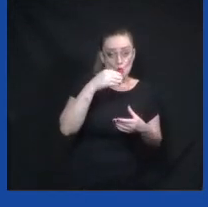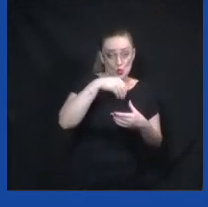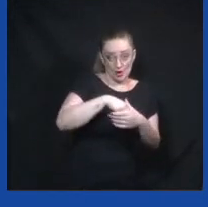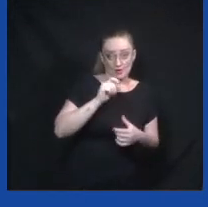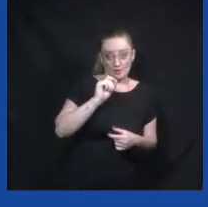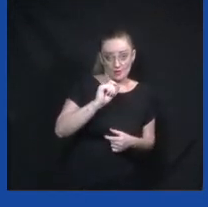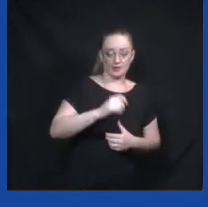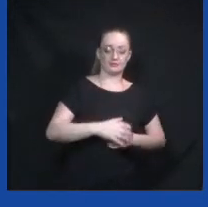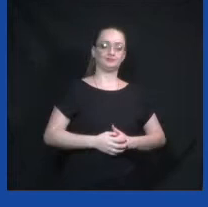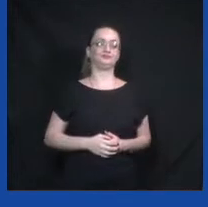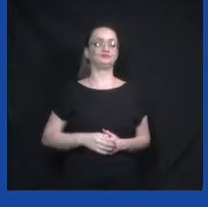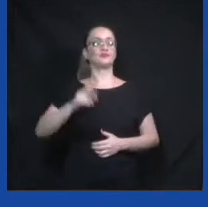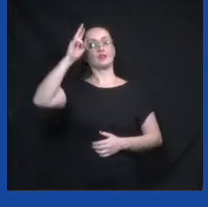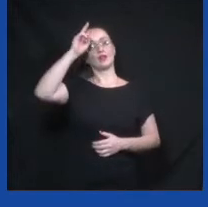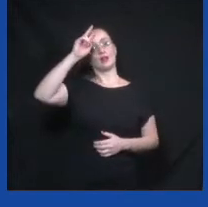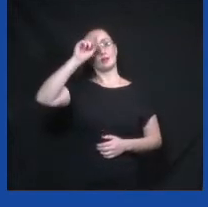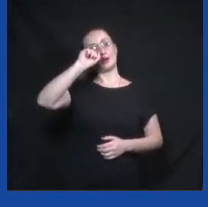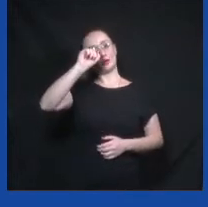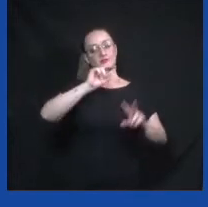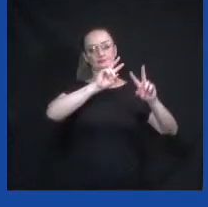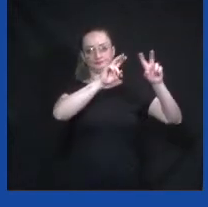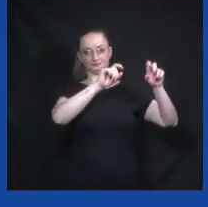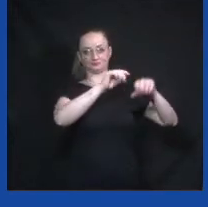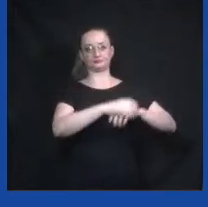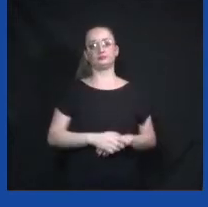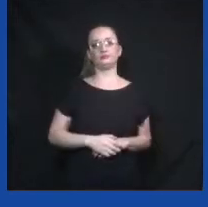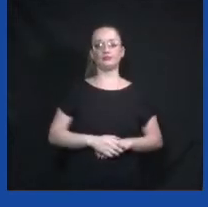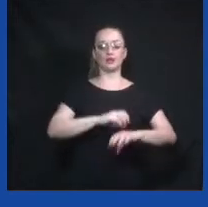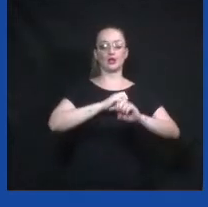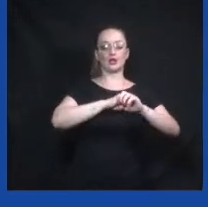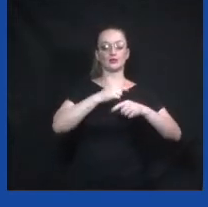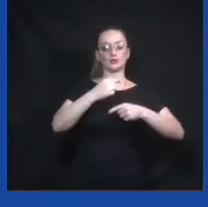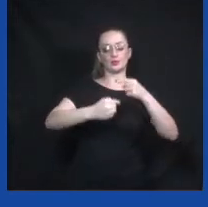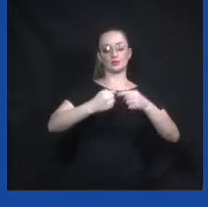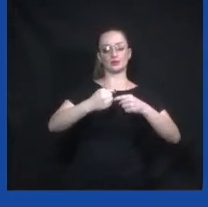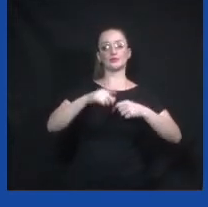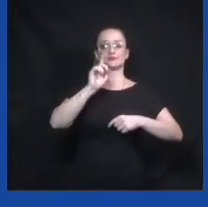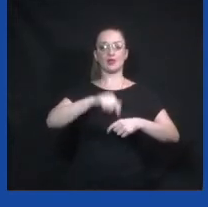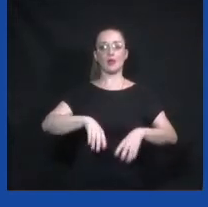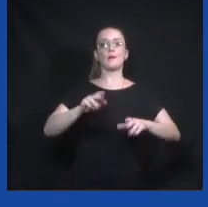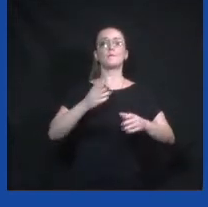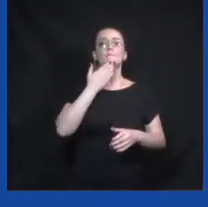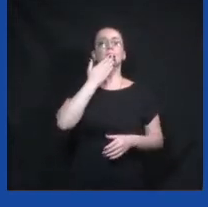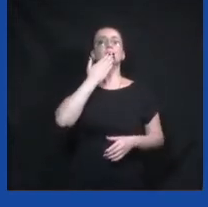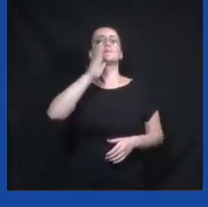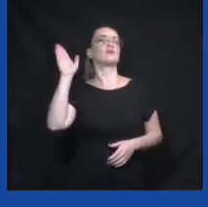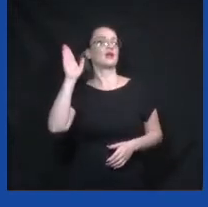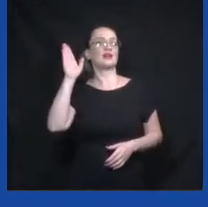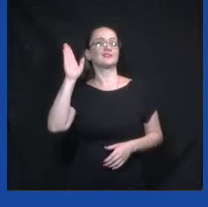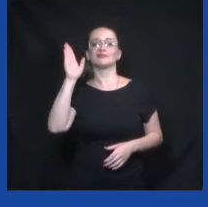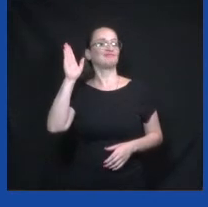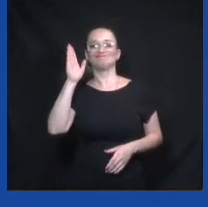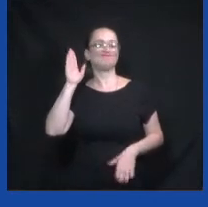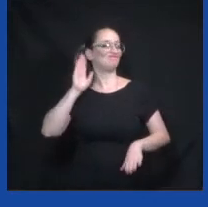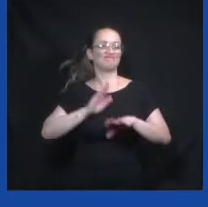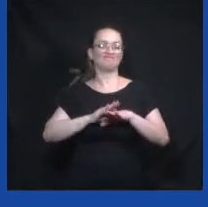lembrar que, 2 pontos, abre aspas, a educação política é a promessa não cumprida da